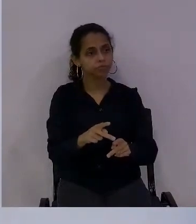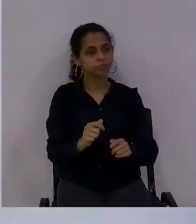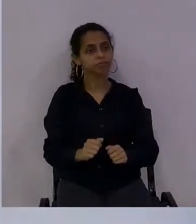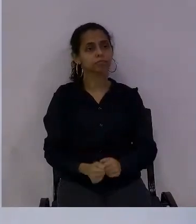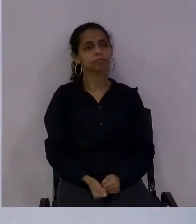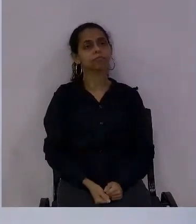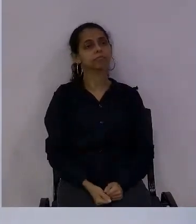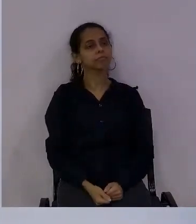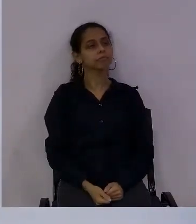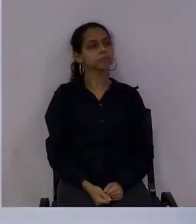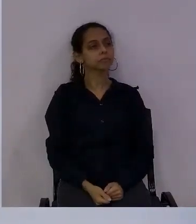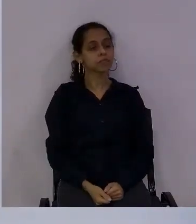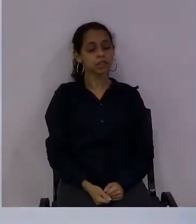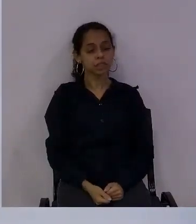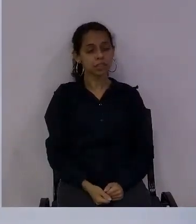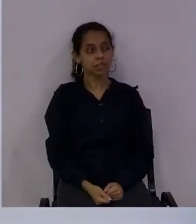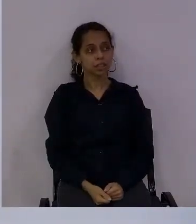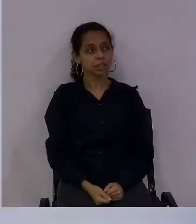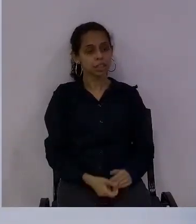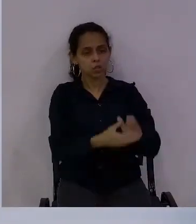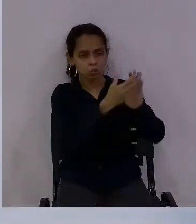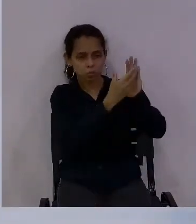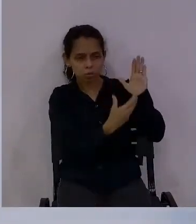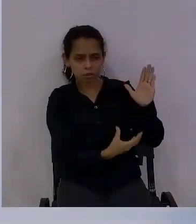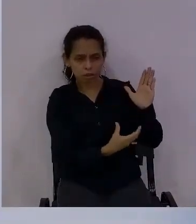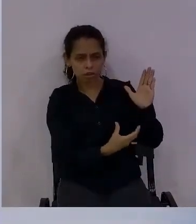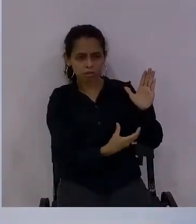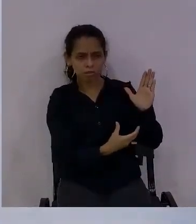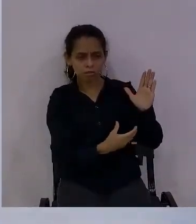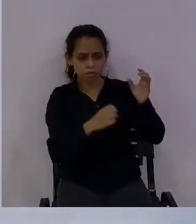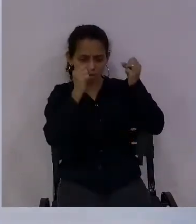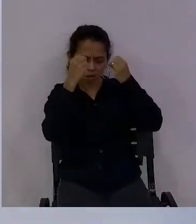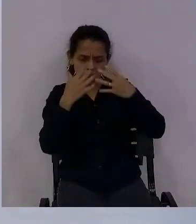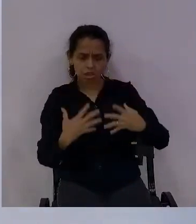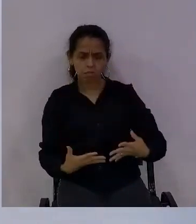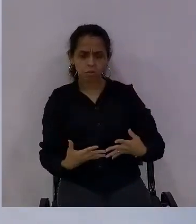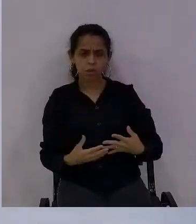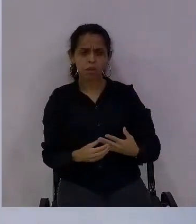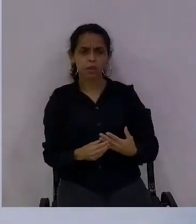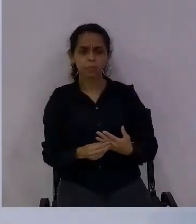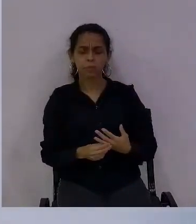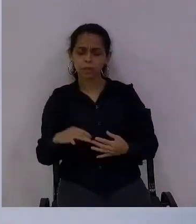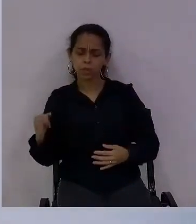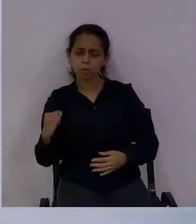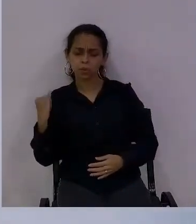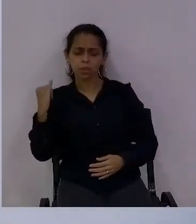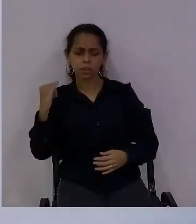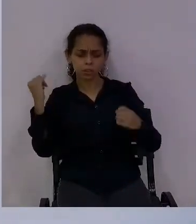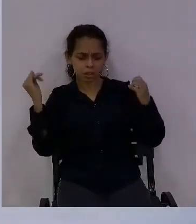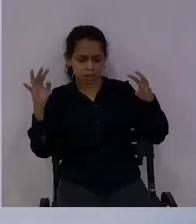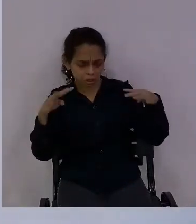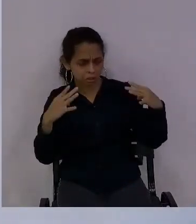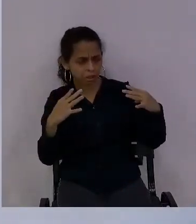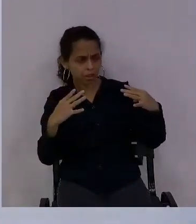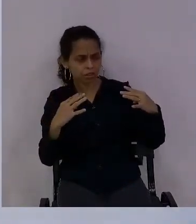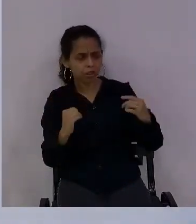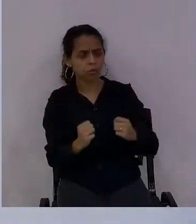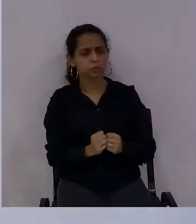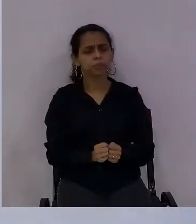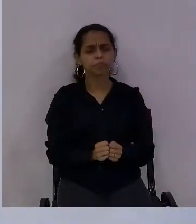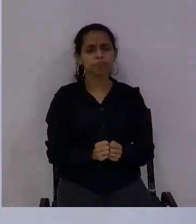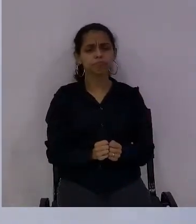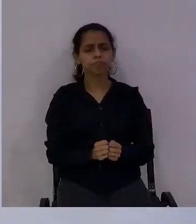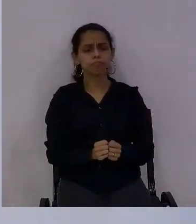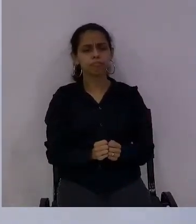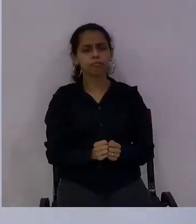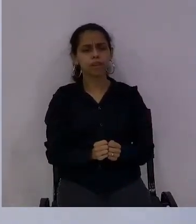Yeshua. E aqui uma necessidade de se fazer um parêntese. Quando nós olhamos o registro do Novo Testamento, todo